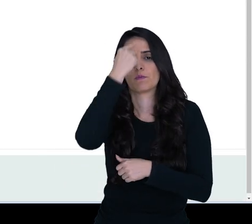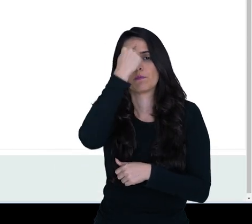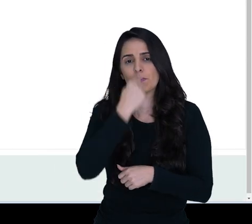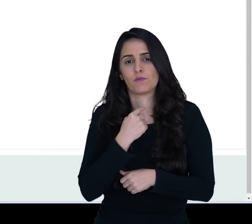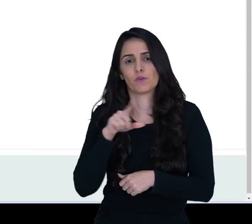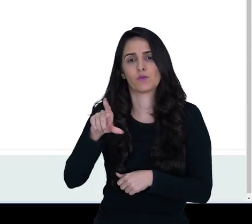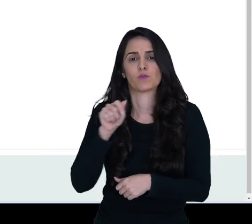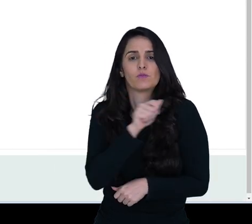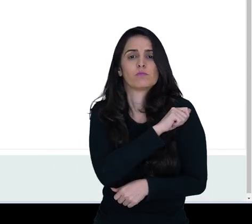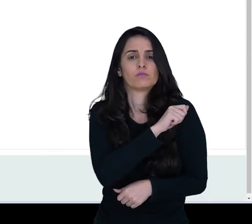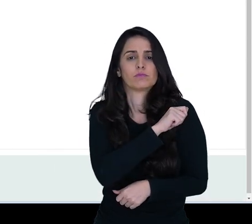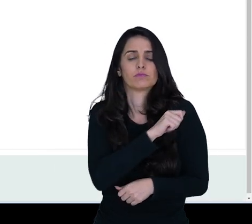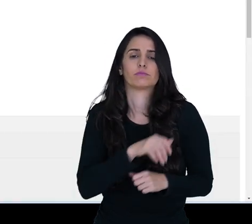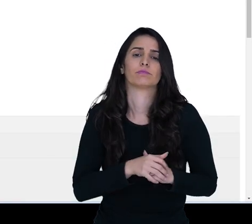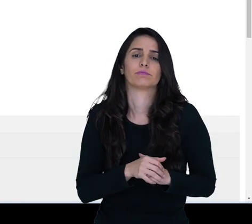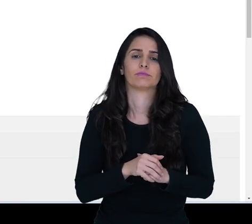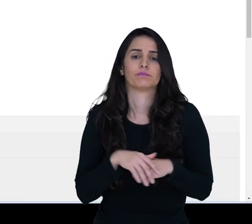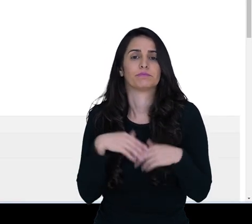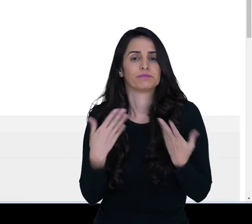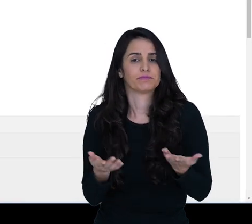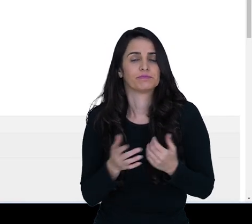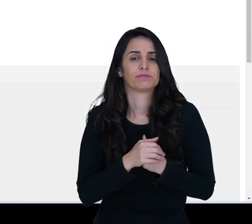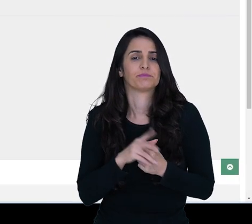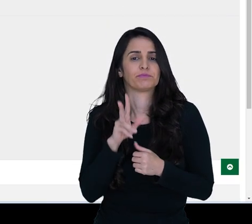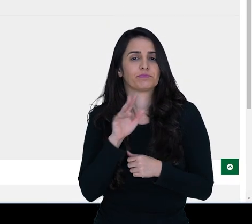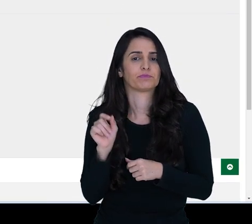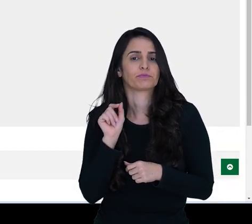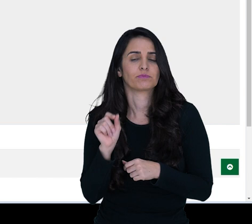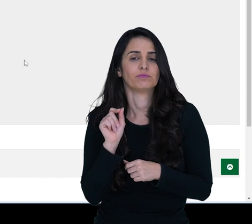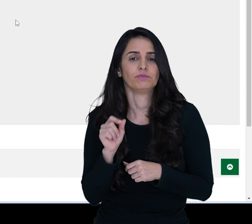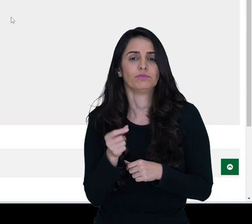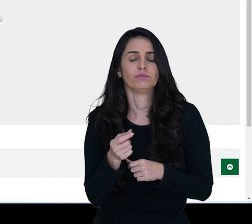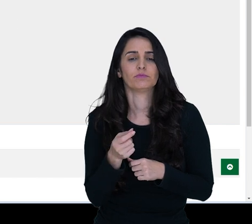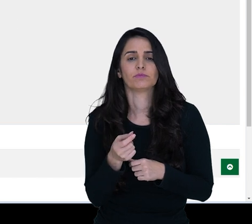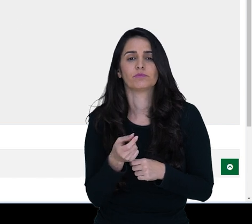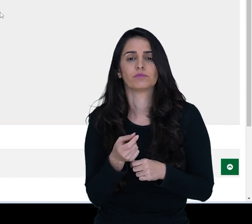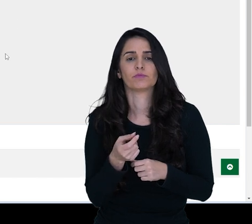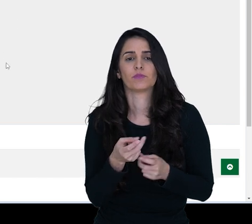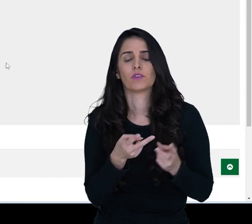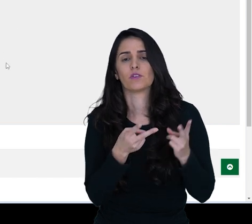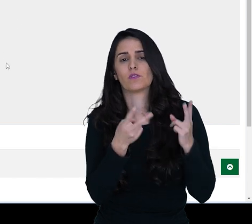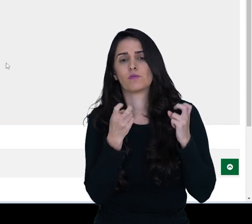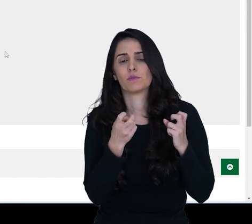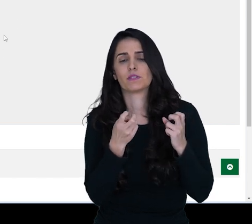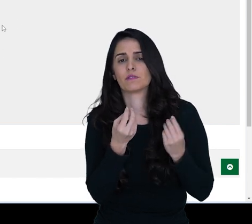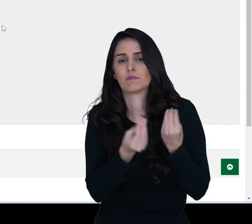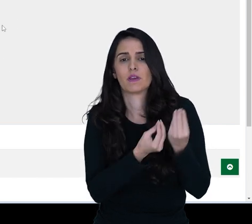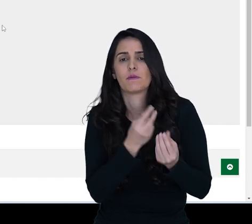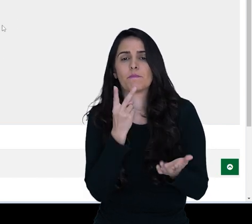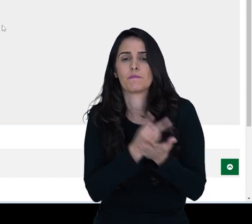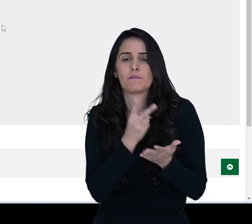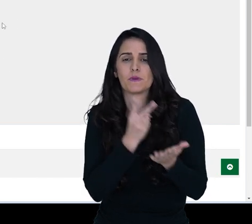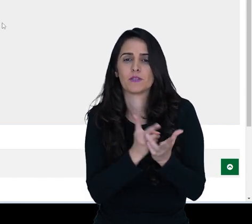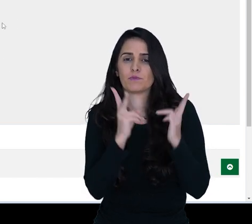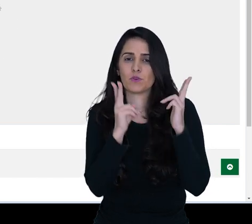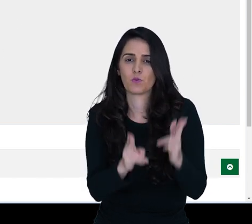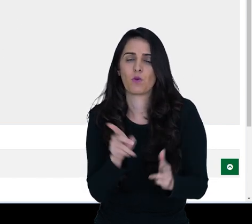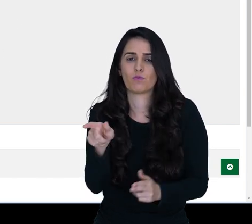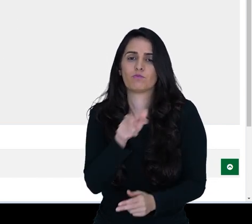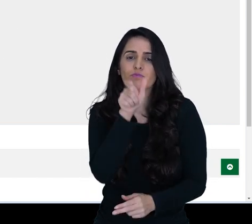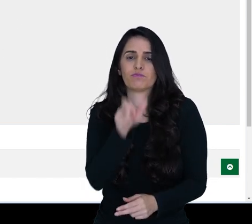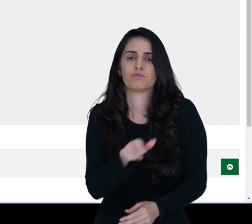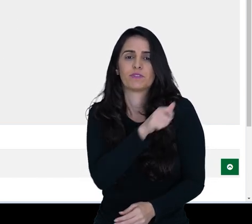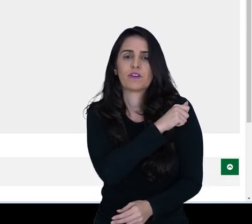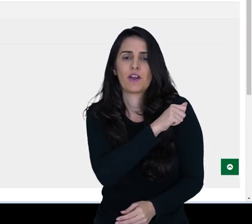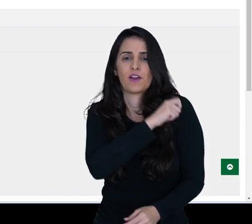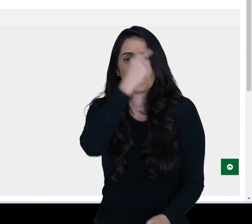para escolhe aluno E aí você então visualiza a rubrica da mesma forma